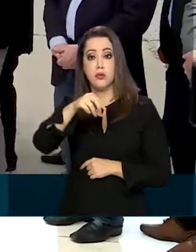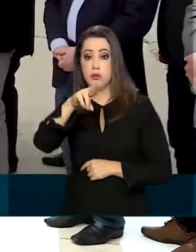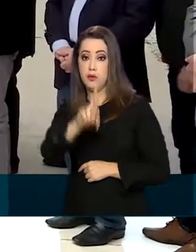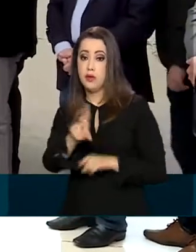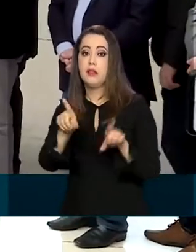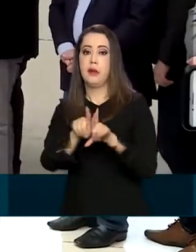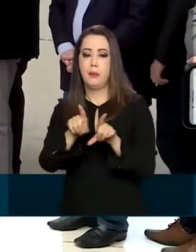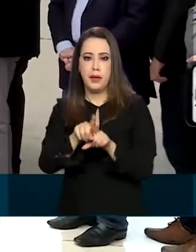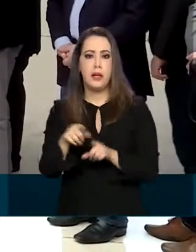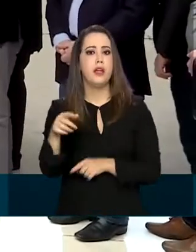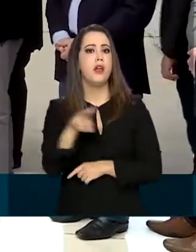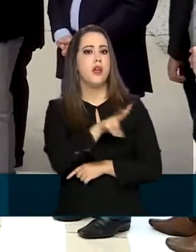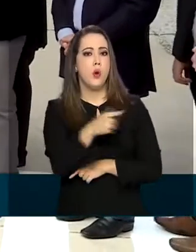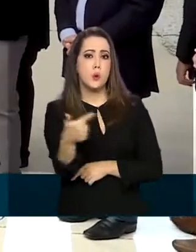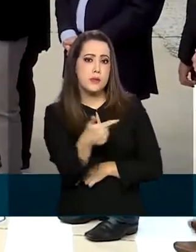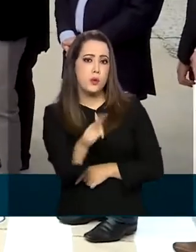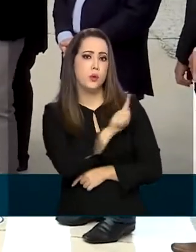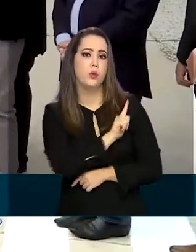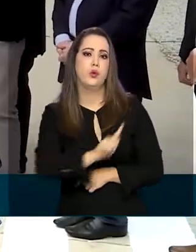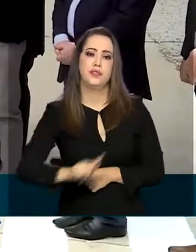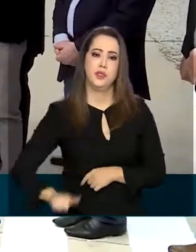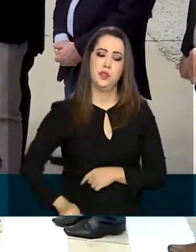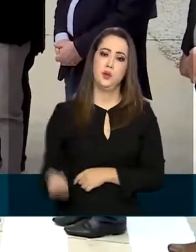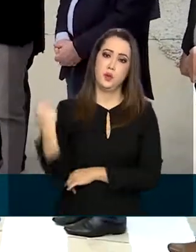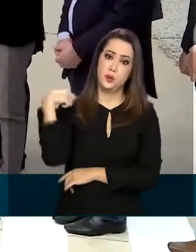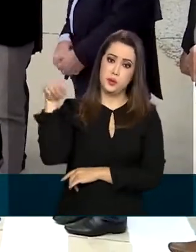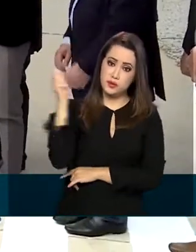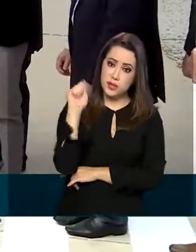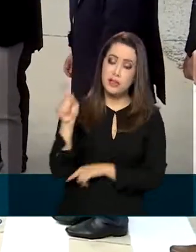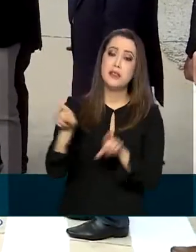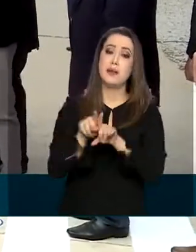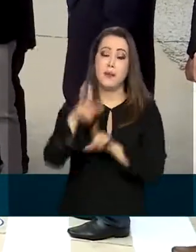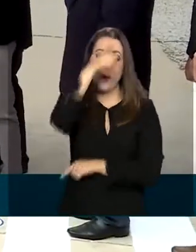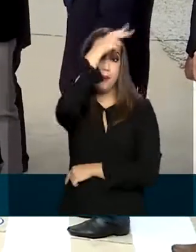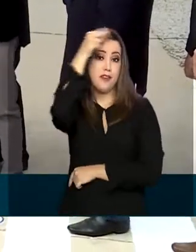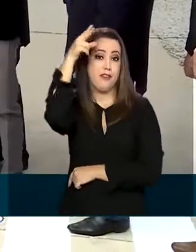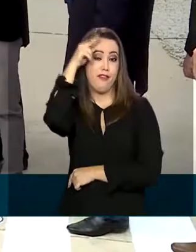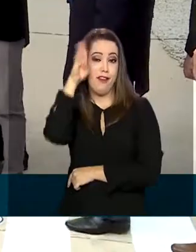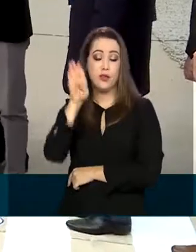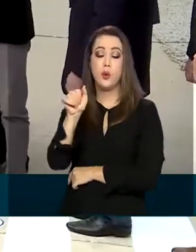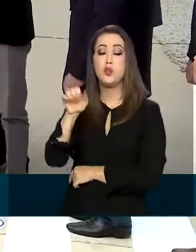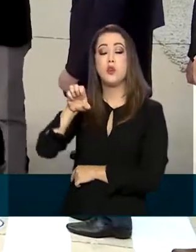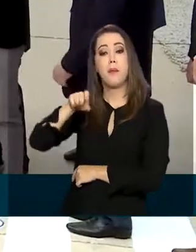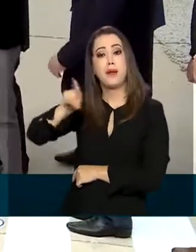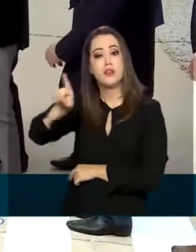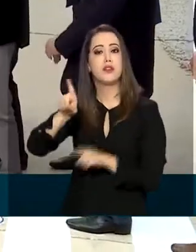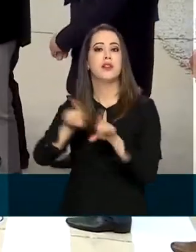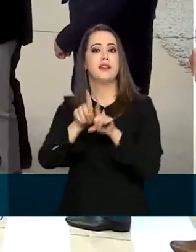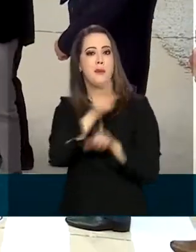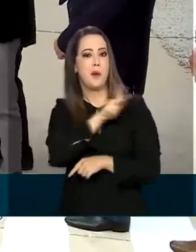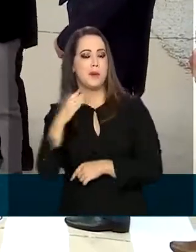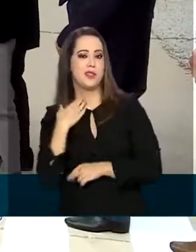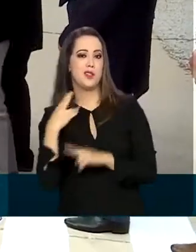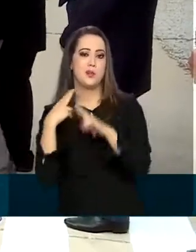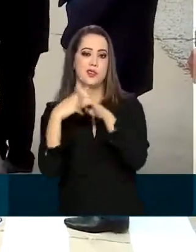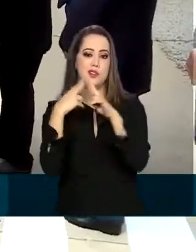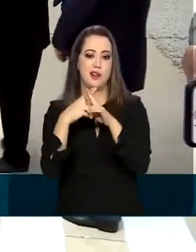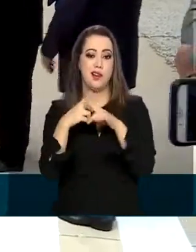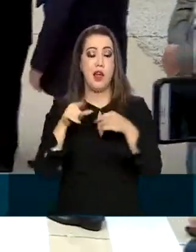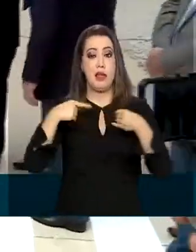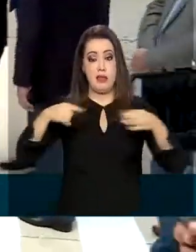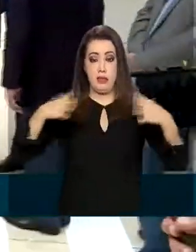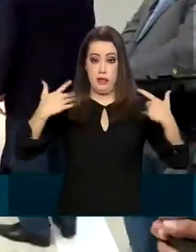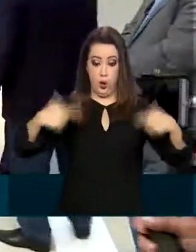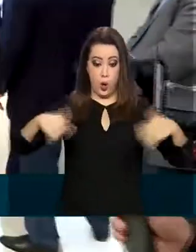o vice-governador do Estado do Rio Grande do Sul e o prefeito de Bagé, e o presidente da Caixa a descerrarem a